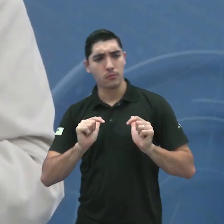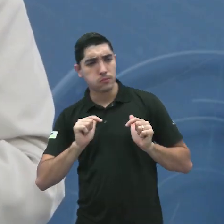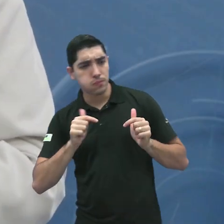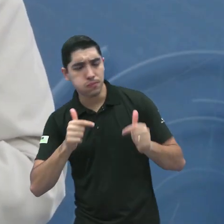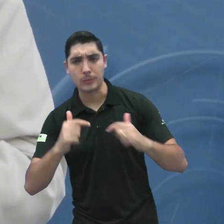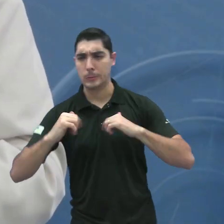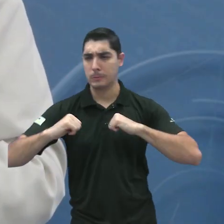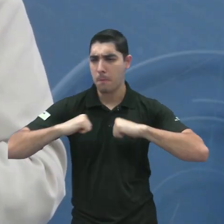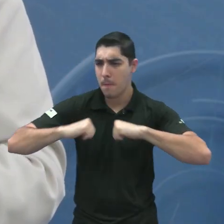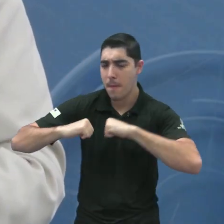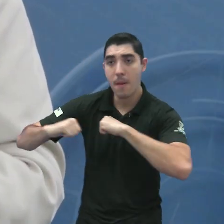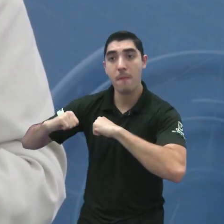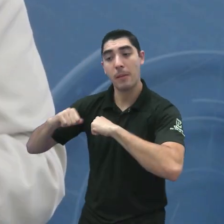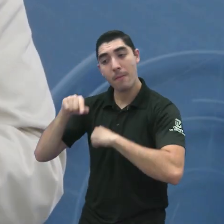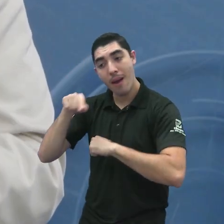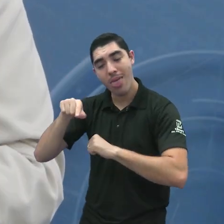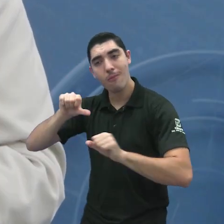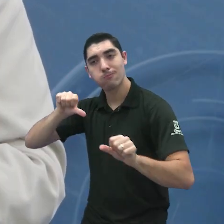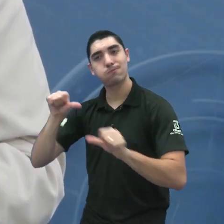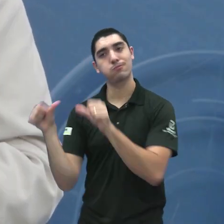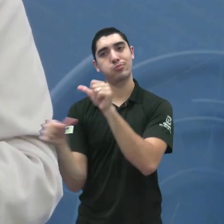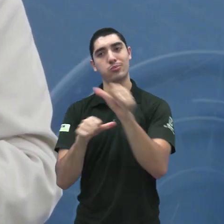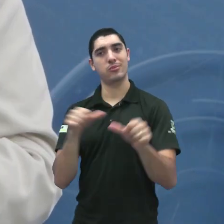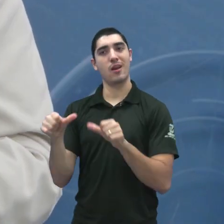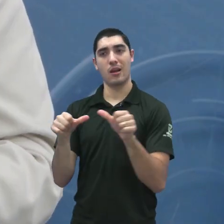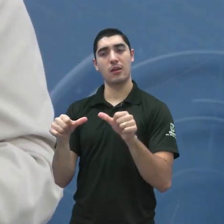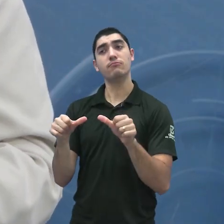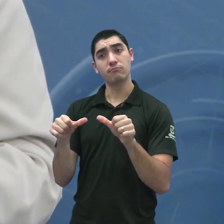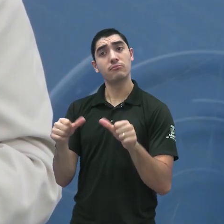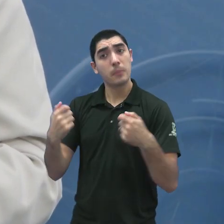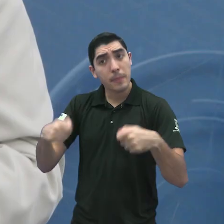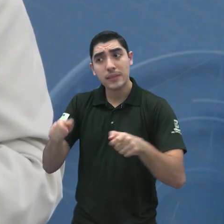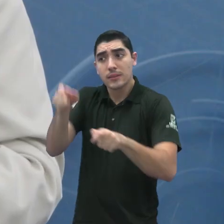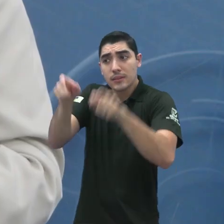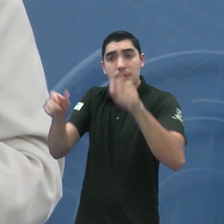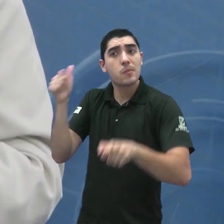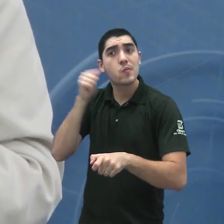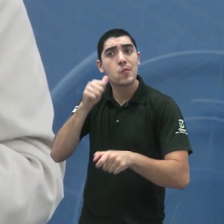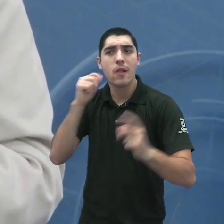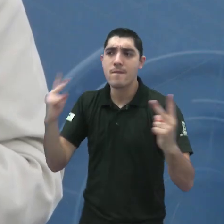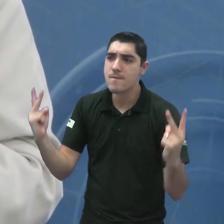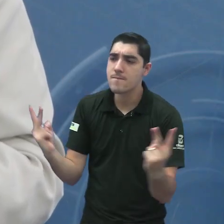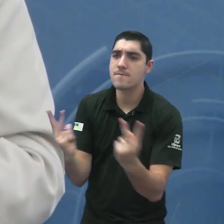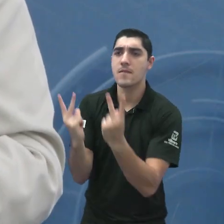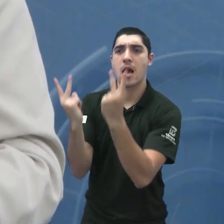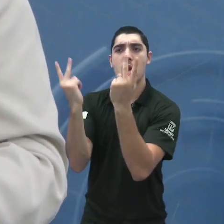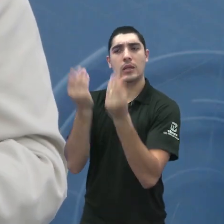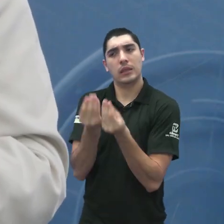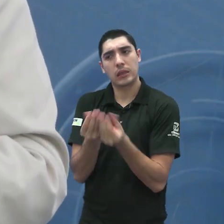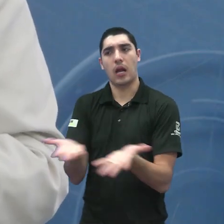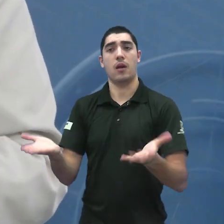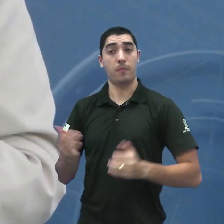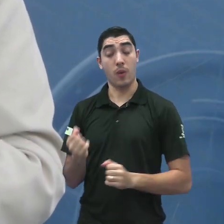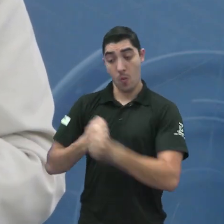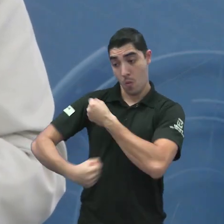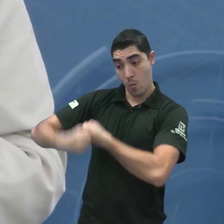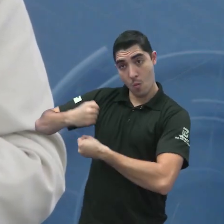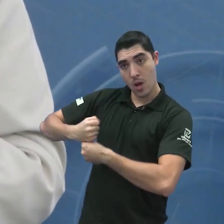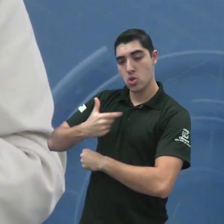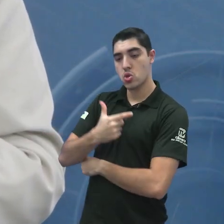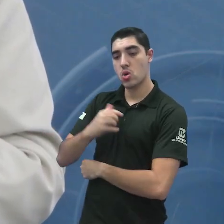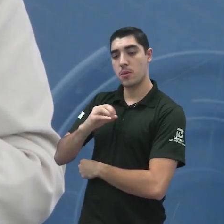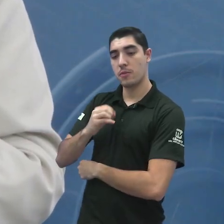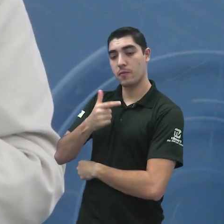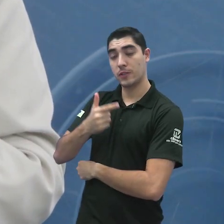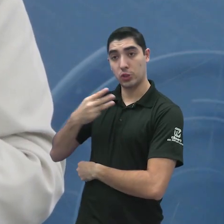essa realidade, viu, gente? Valorizar o trabalho das mulheres na ciência. Em 2023,